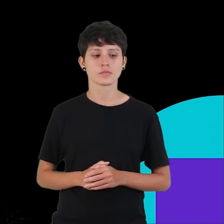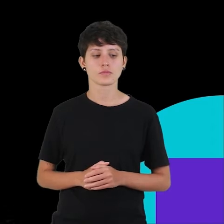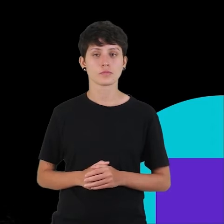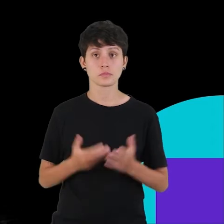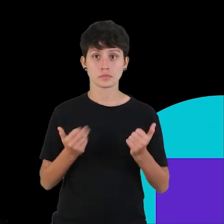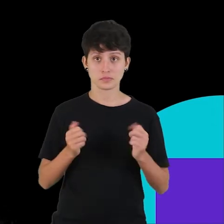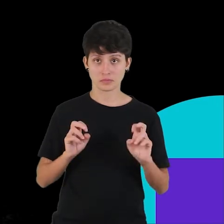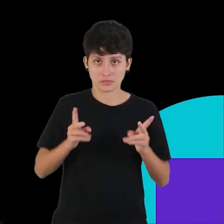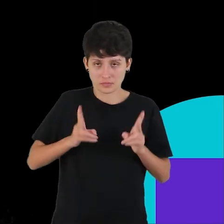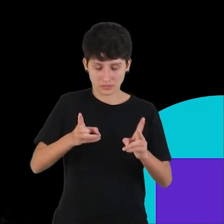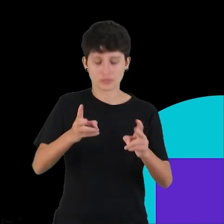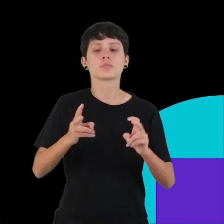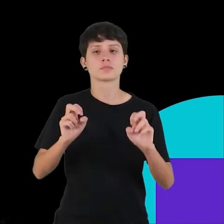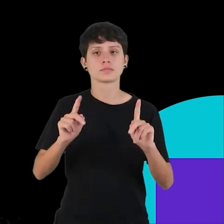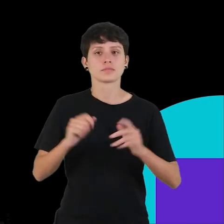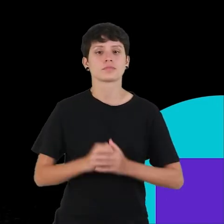ao impacto social?